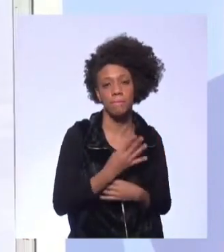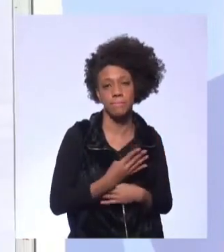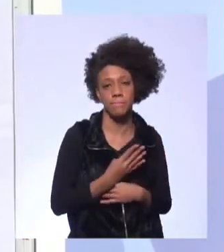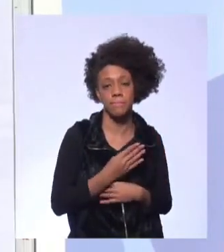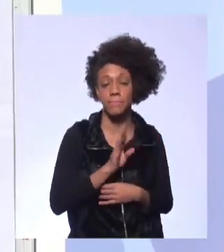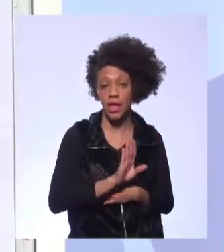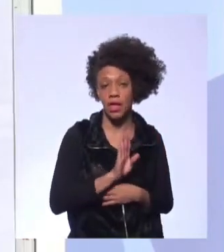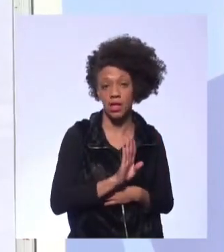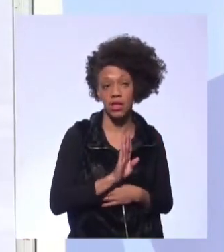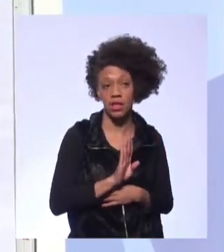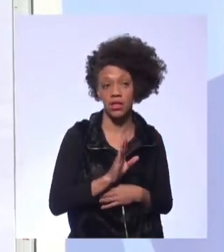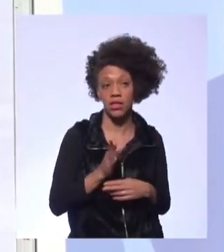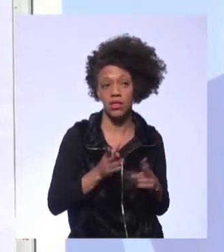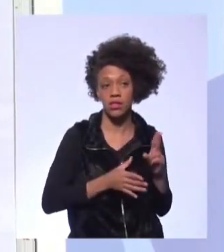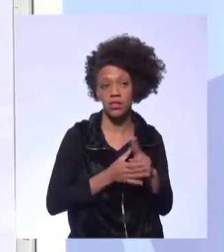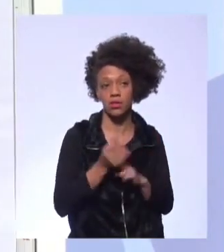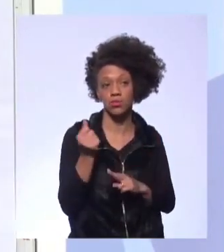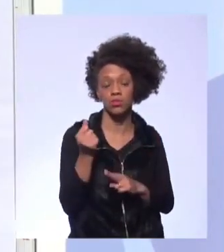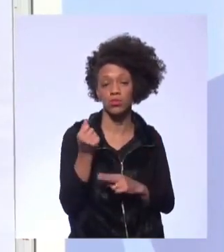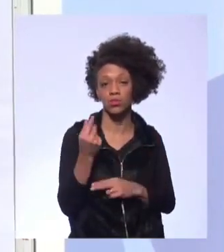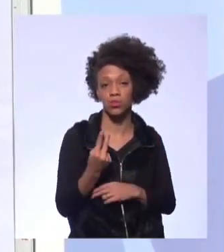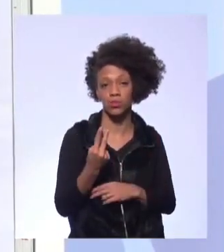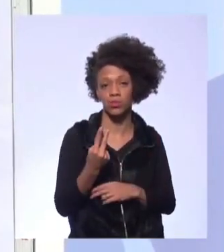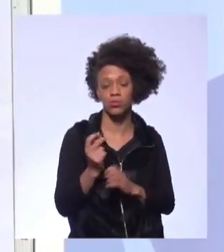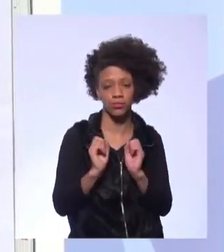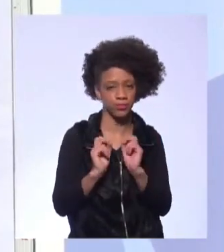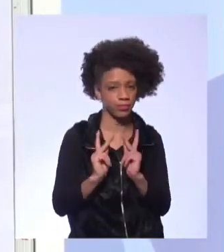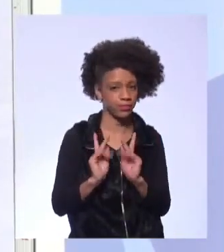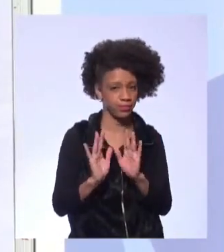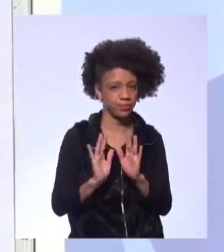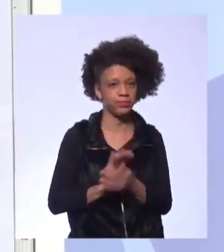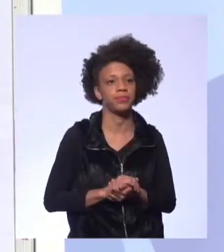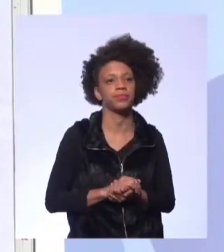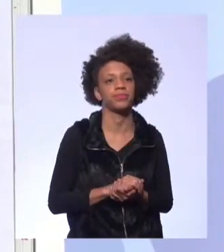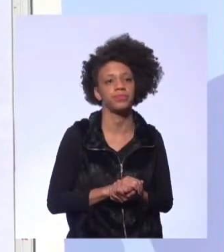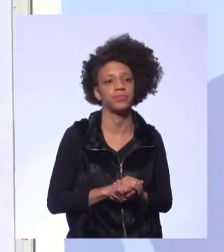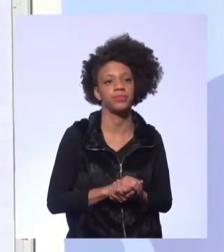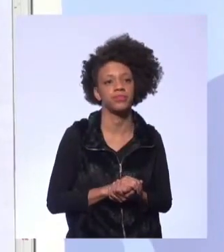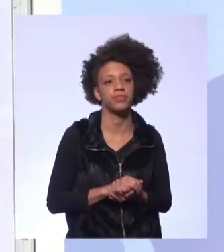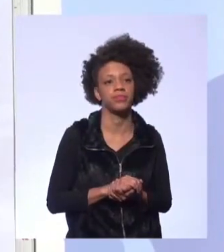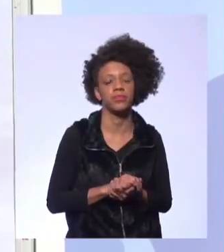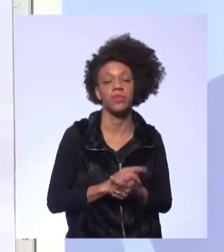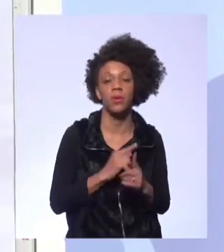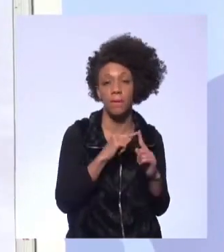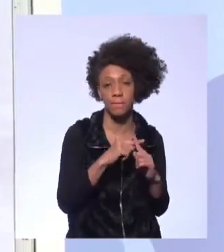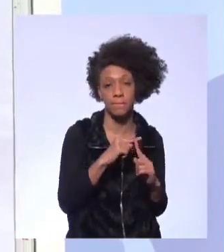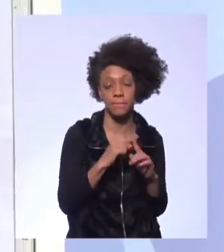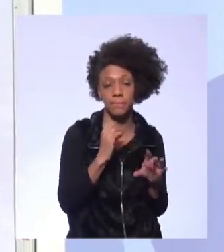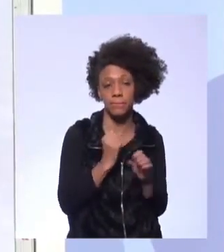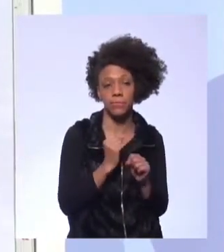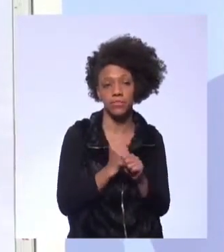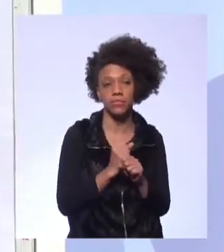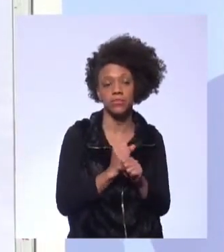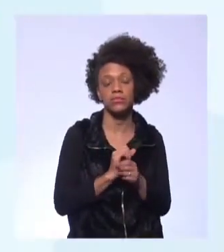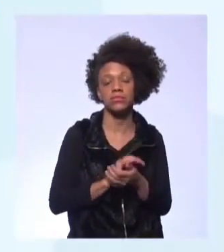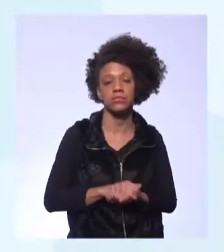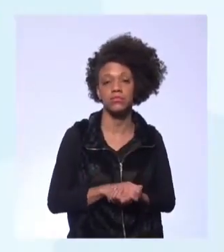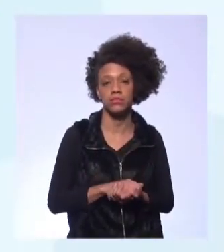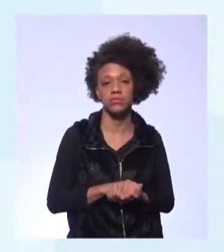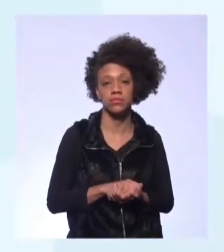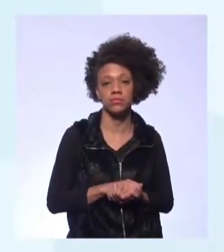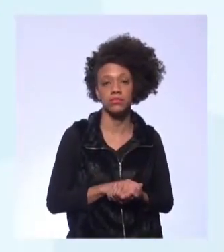são duplos. Tudo bem? Então, eu somei esses dois, que vai dar o quê? Volta lá, por